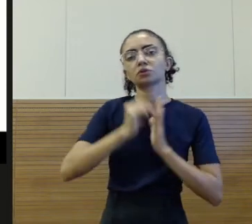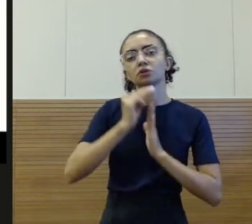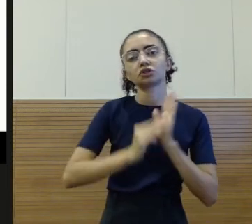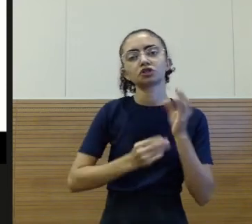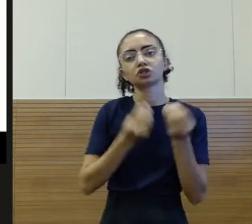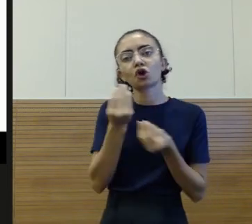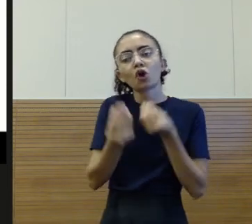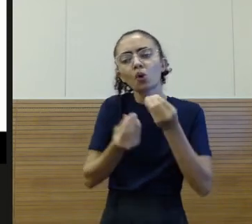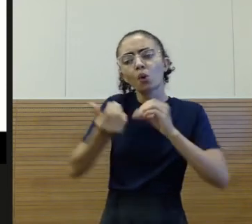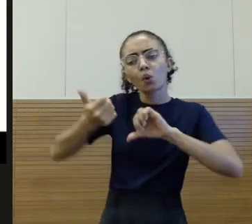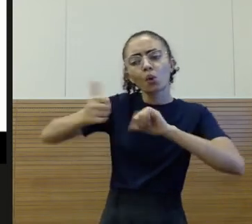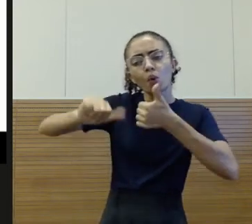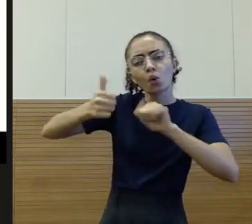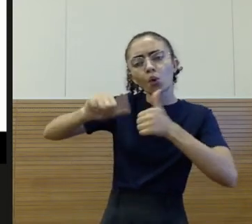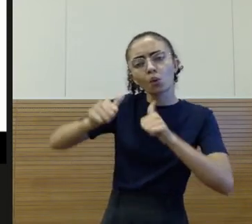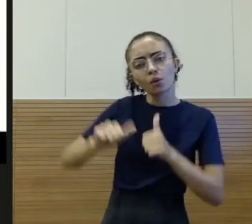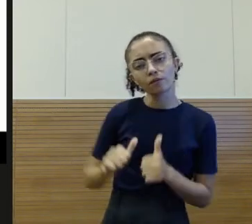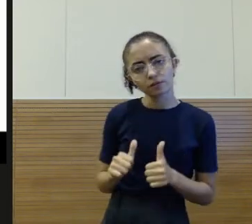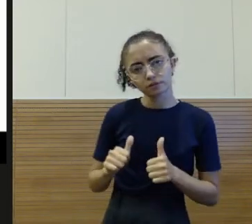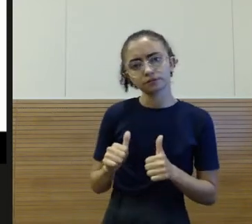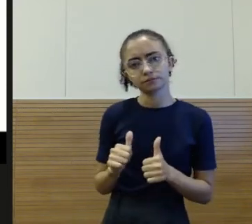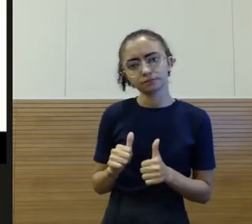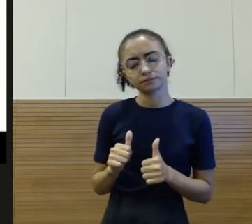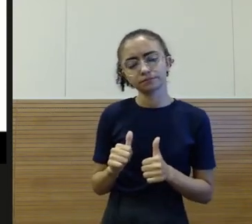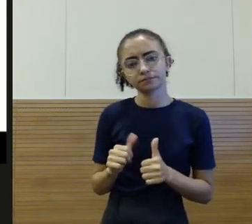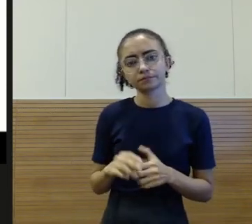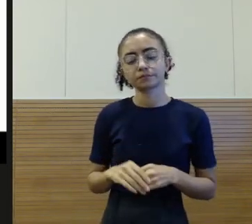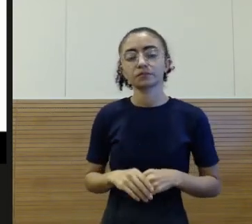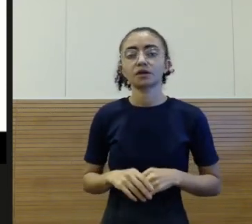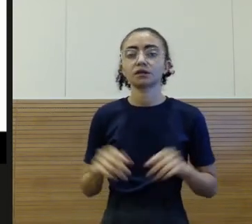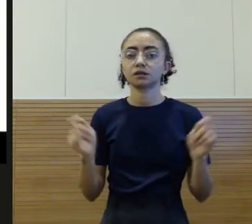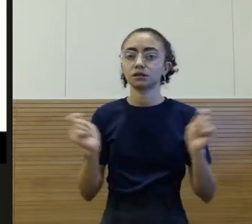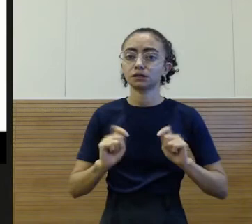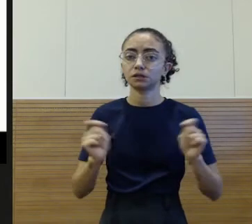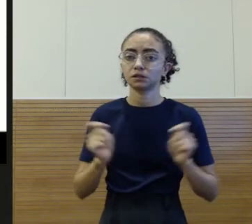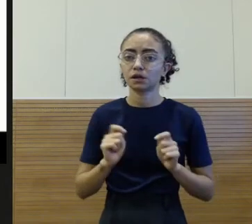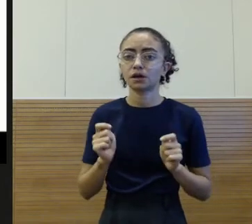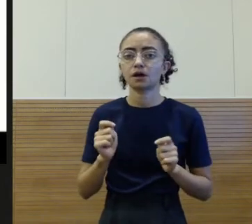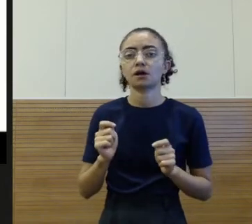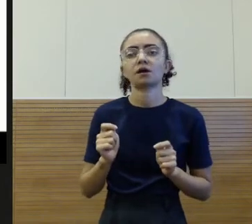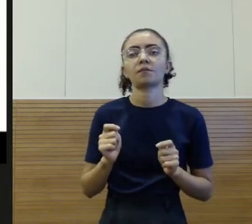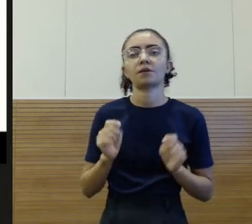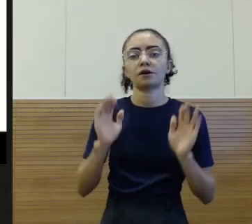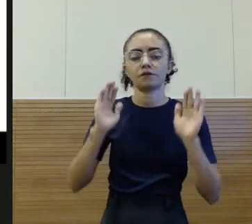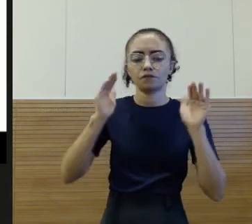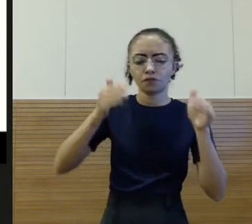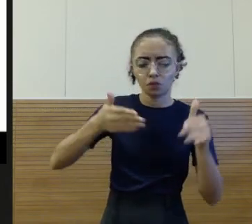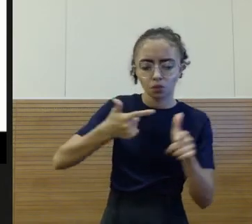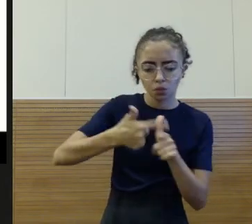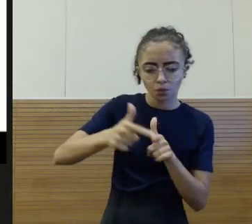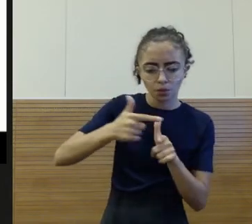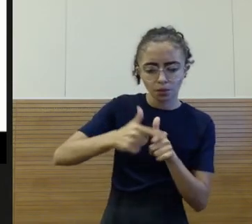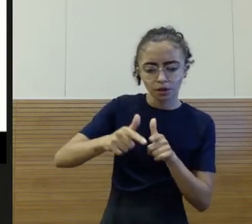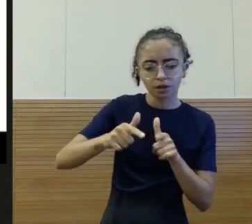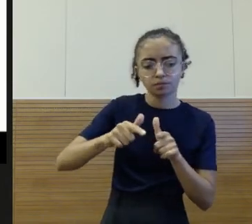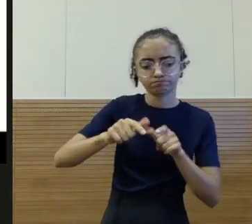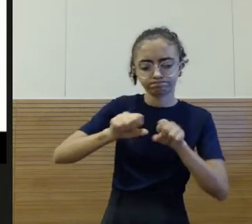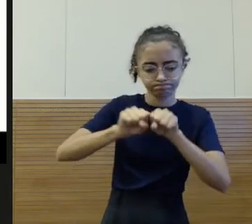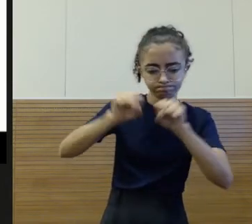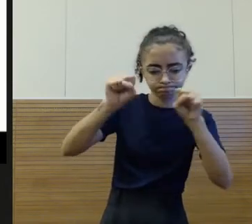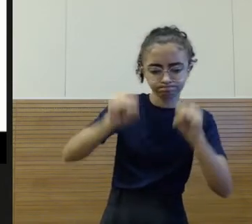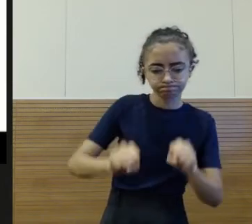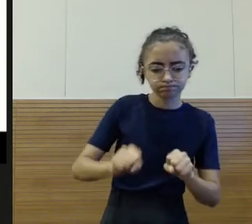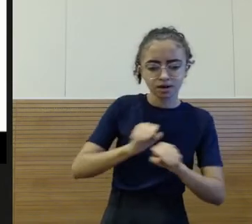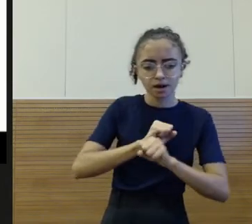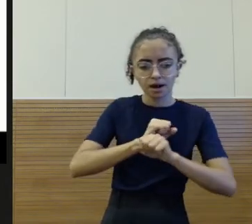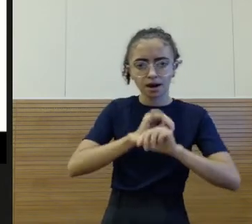da situação e a revisão da evidência de uma forma onde se priorize o problema alimentar de uma forma sistemática,